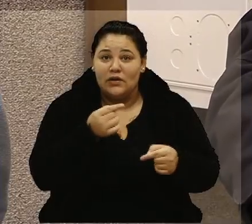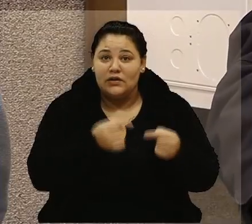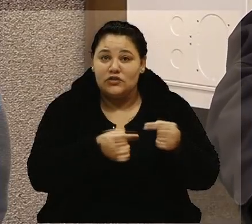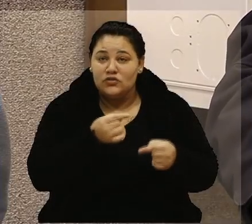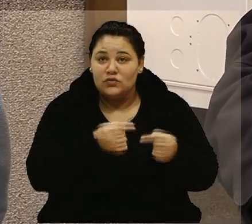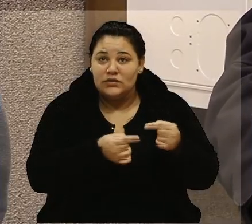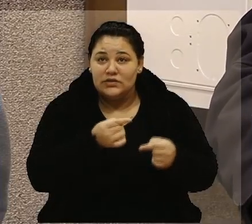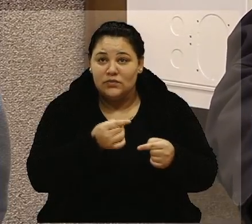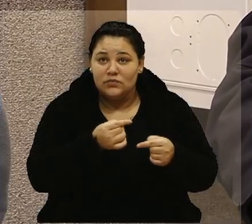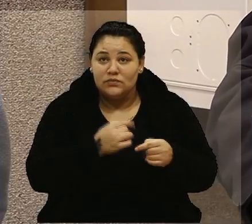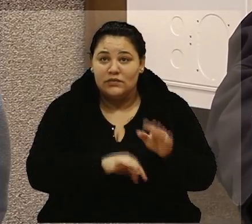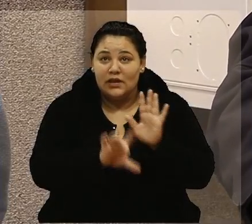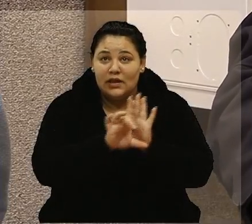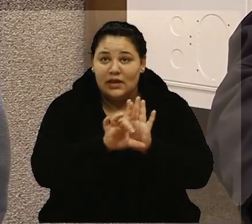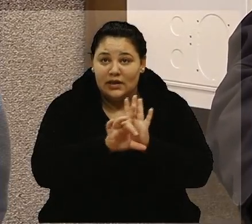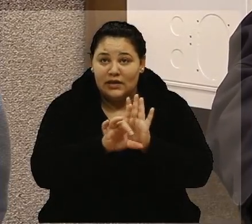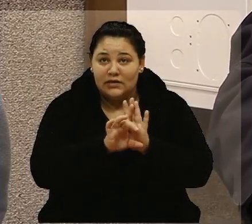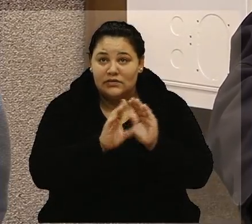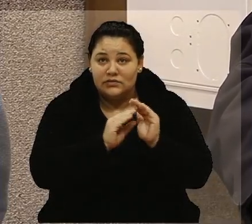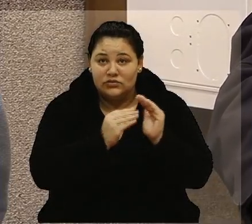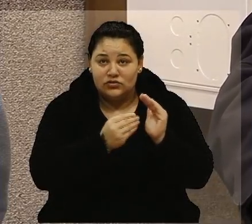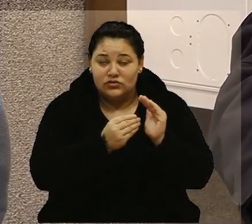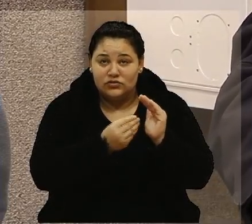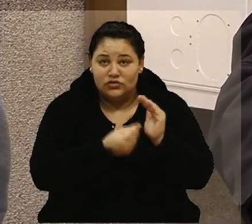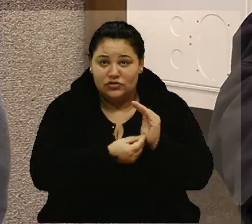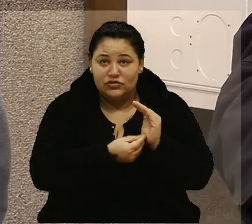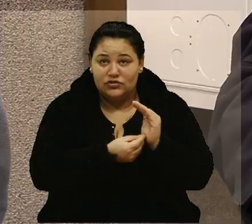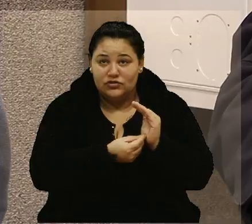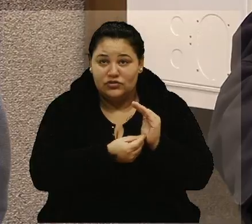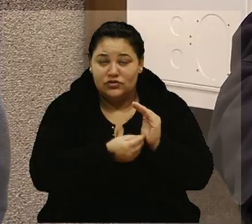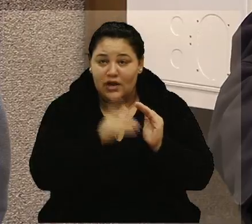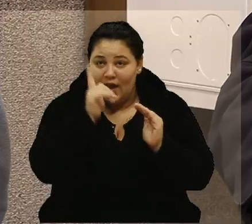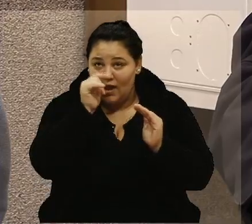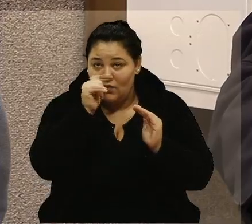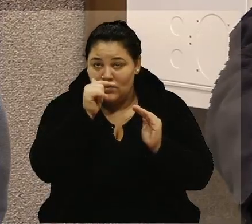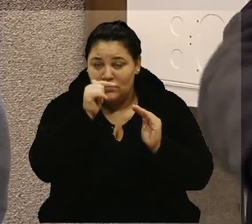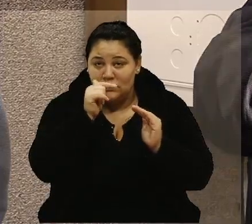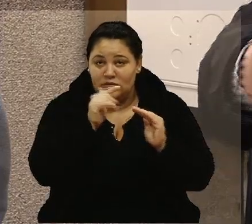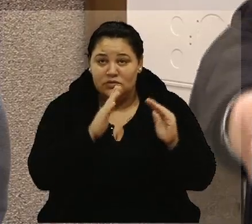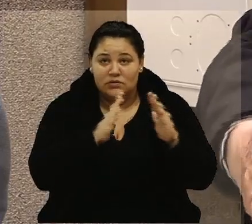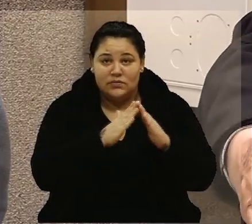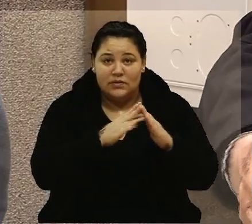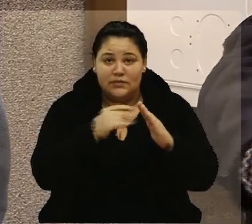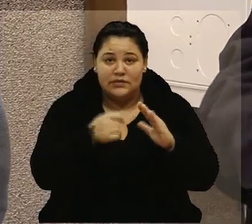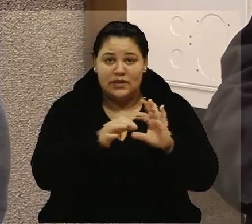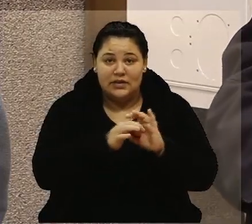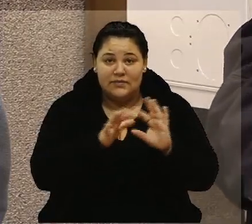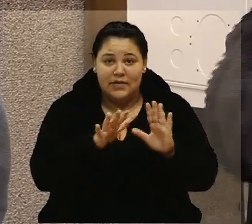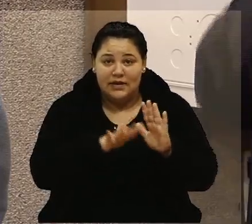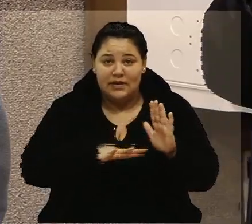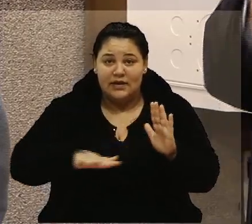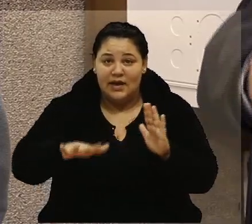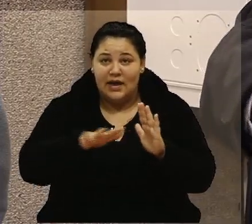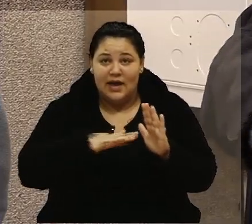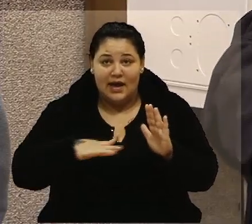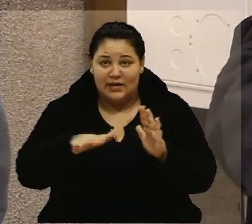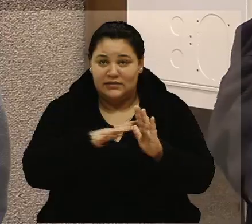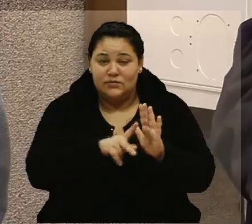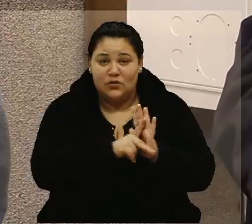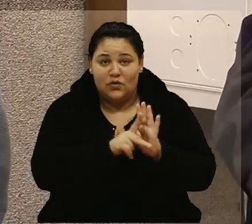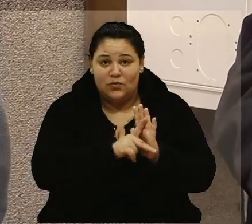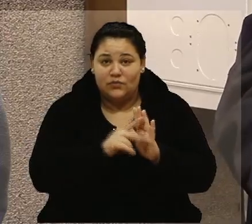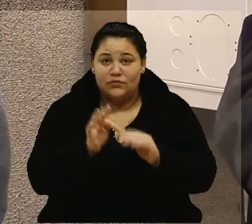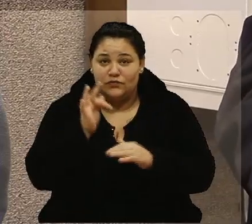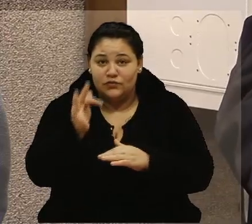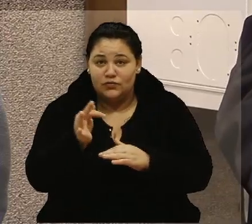legislação de águas, que o SAMAI tem que desapropriar áreas específicas para a futura represa do Piaí, para a futura